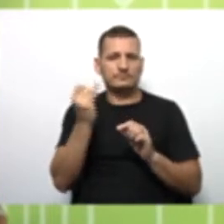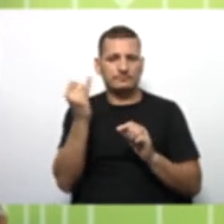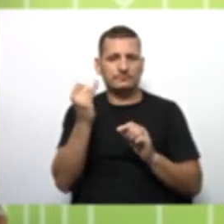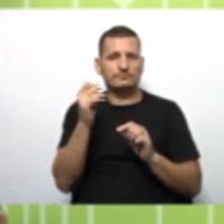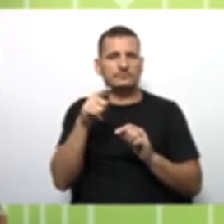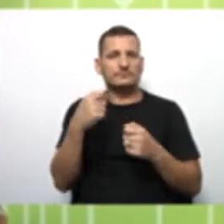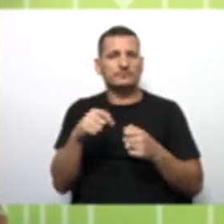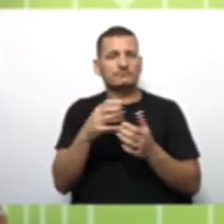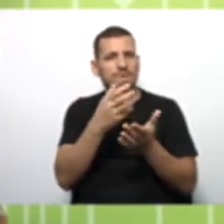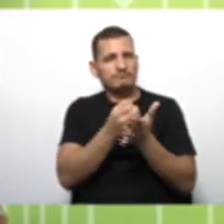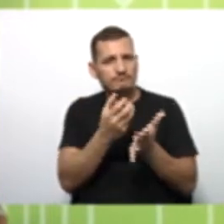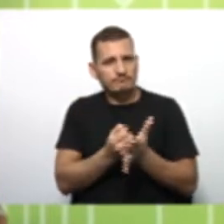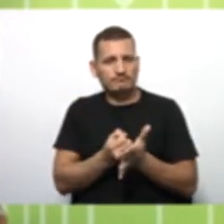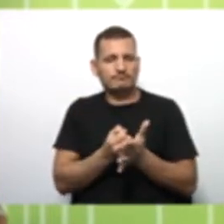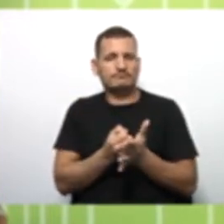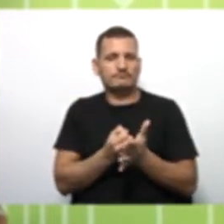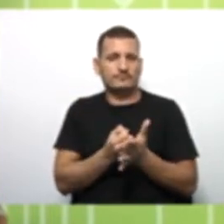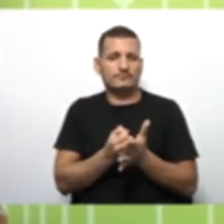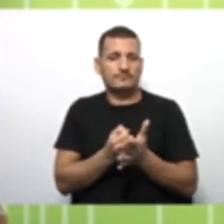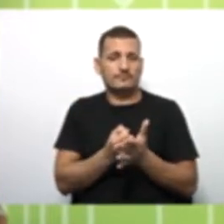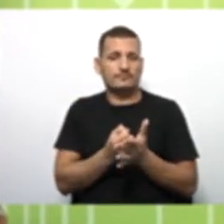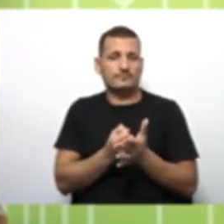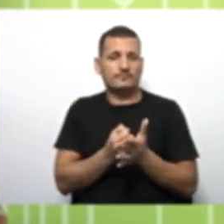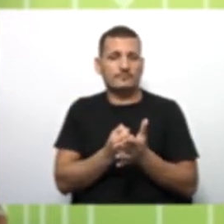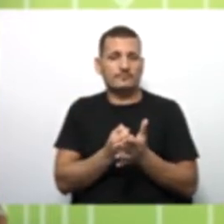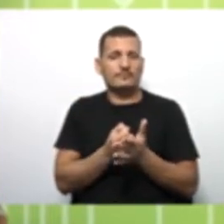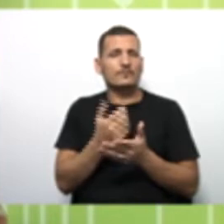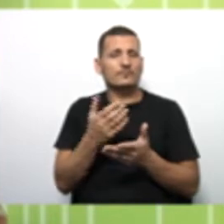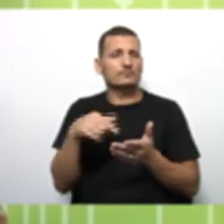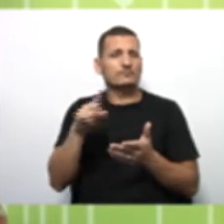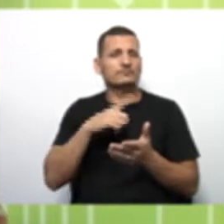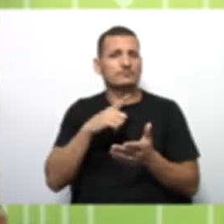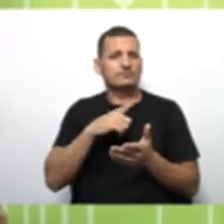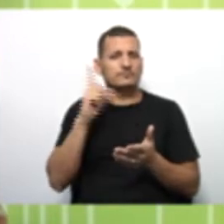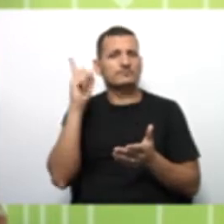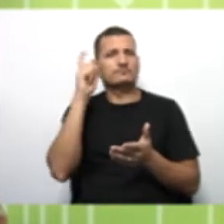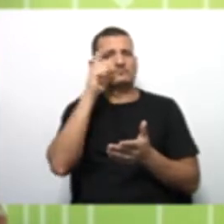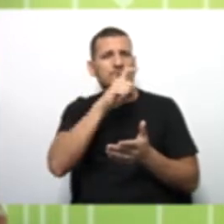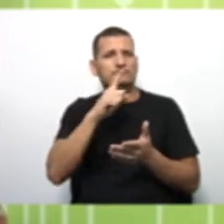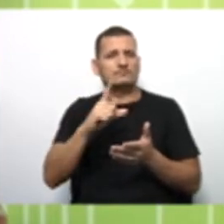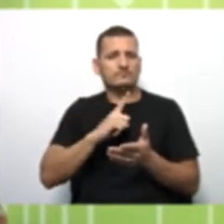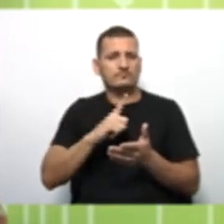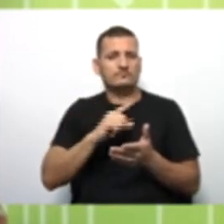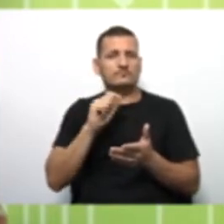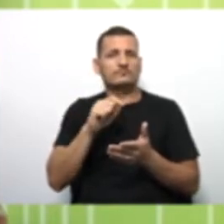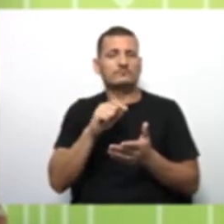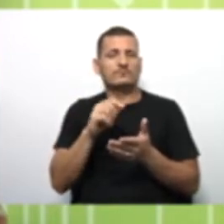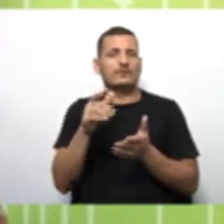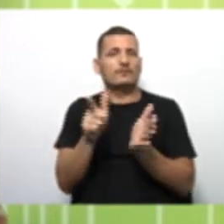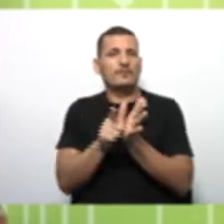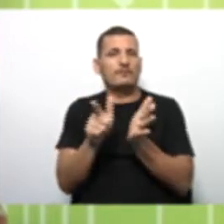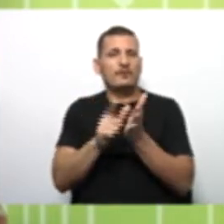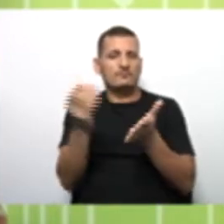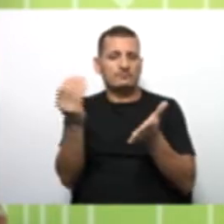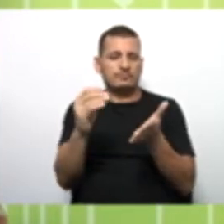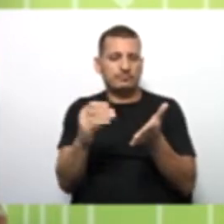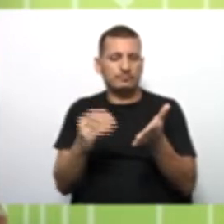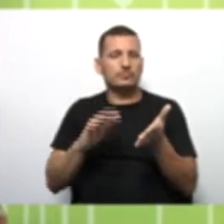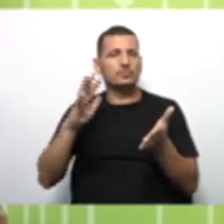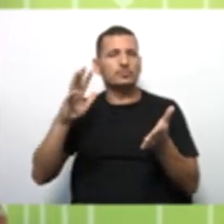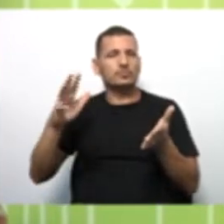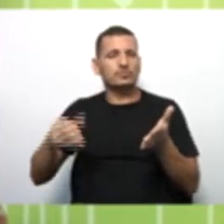e você nem se nota de que você está fazendo um gerenciamento de projeto ou um gerenciamento de riscos dentro do seu projeto, tá bom? Isso